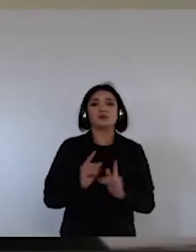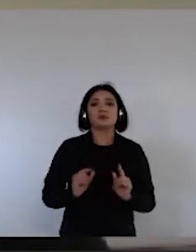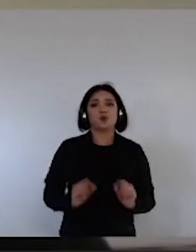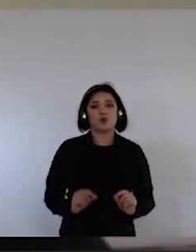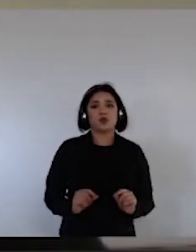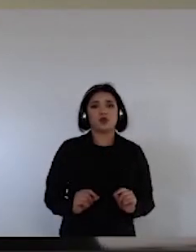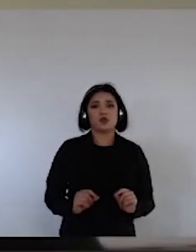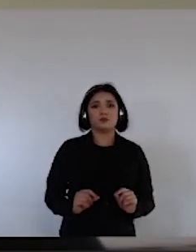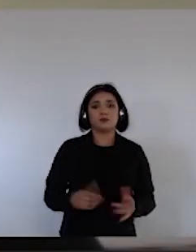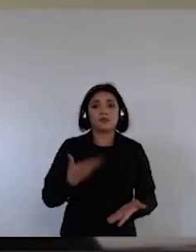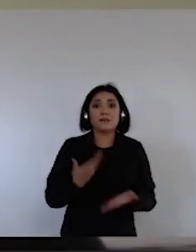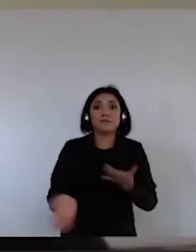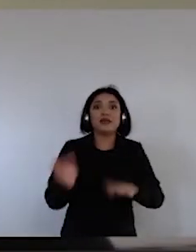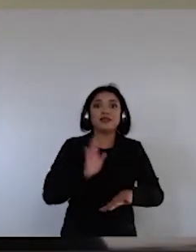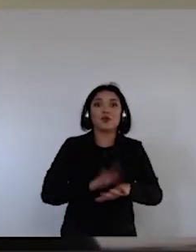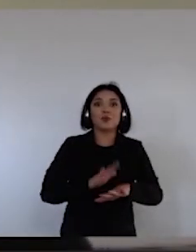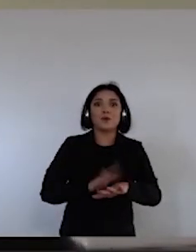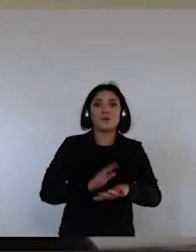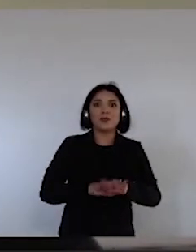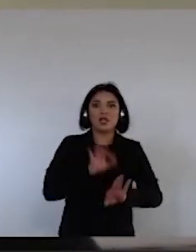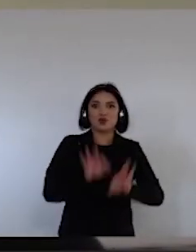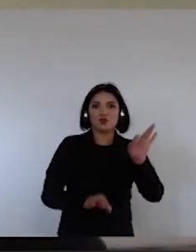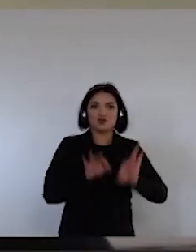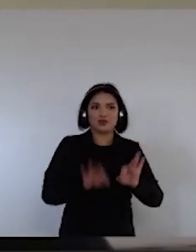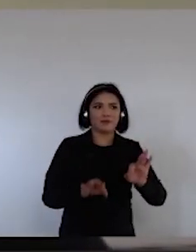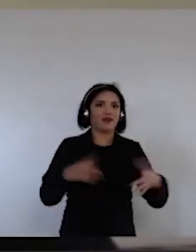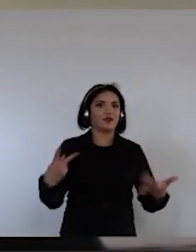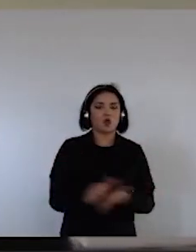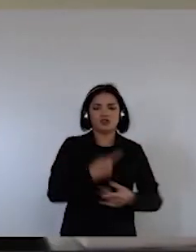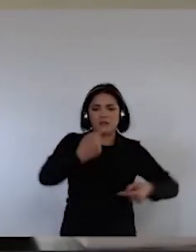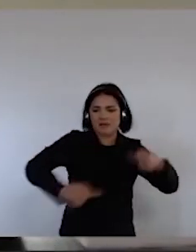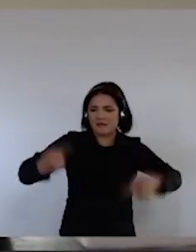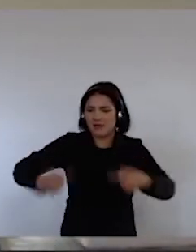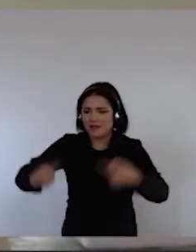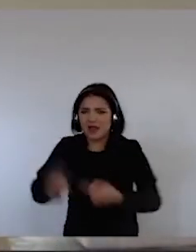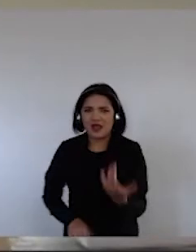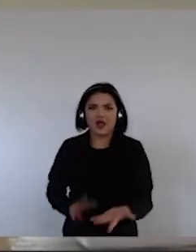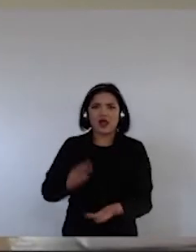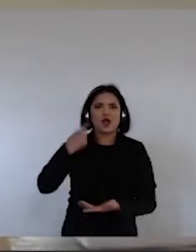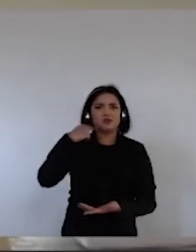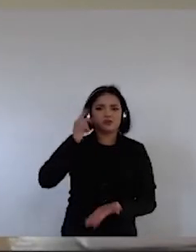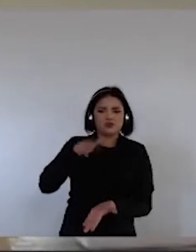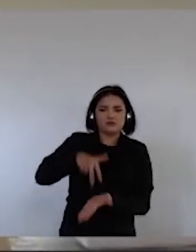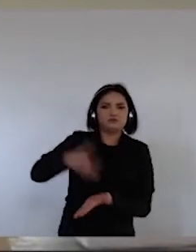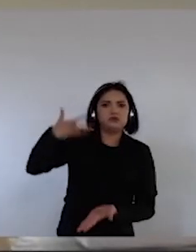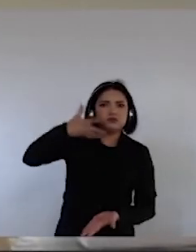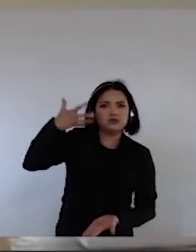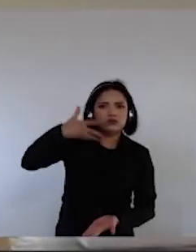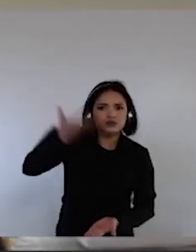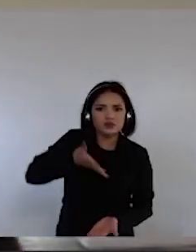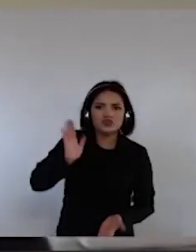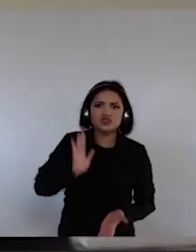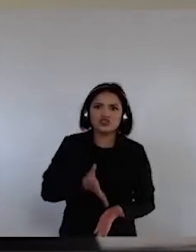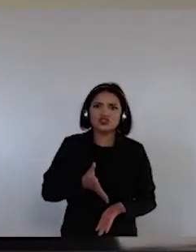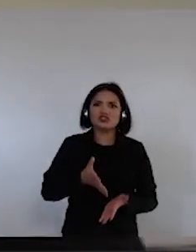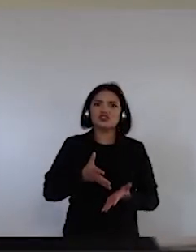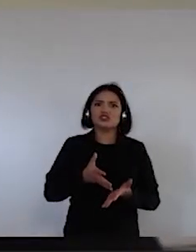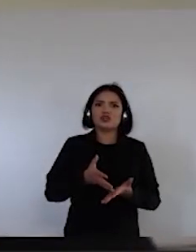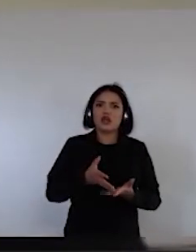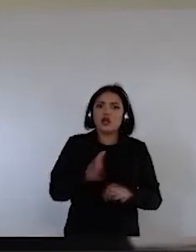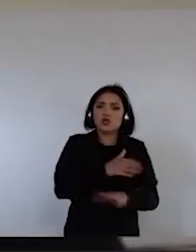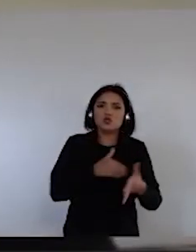fazer isso porque, no órgão especial, ele é órgão judicante. Nas turmas, ele não pode